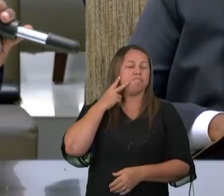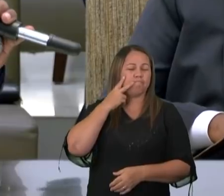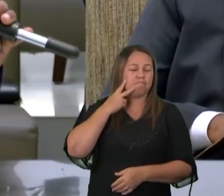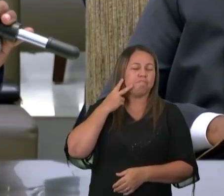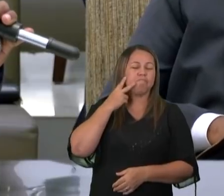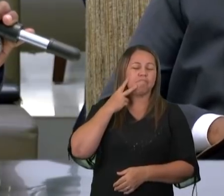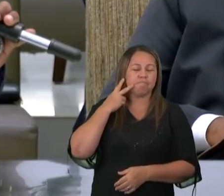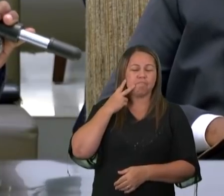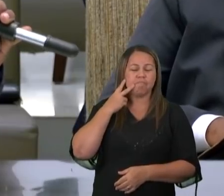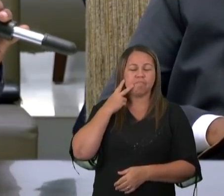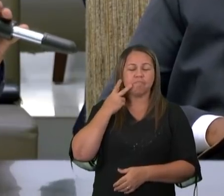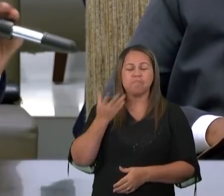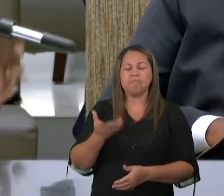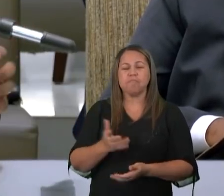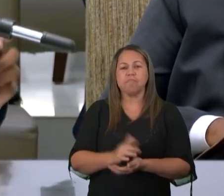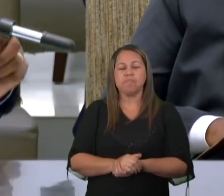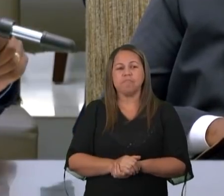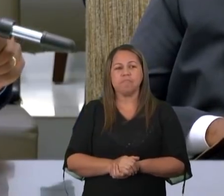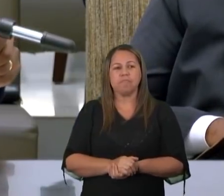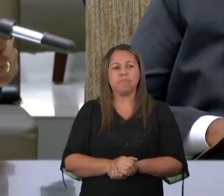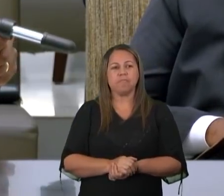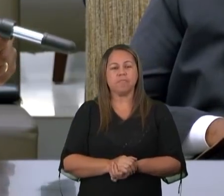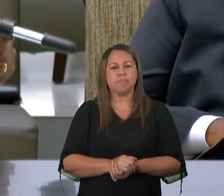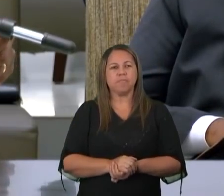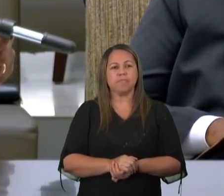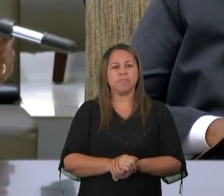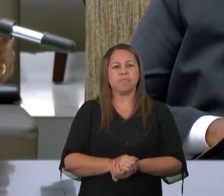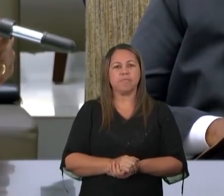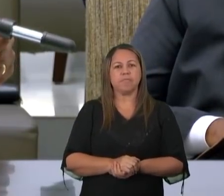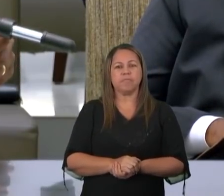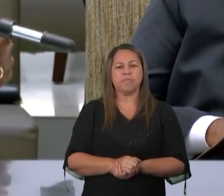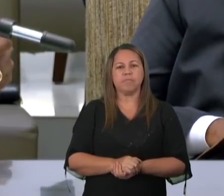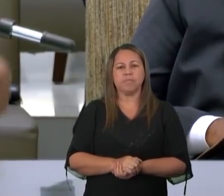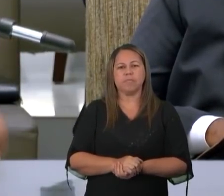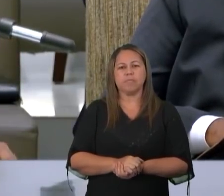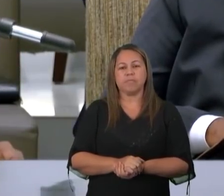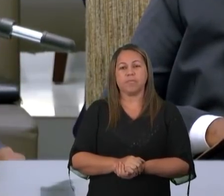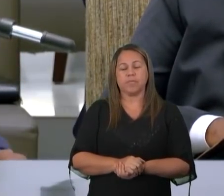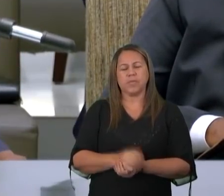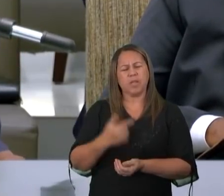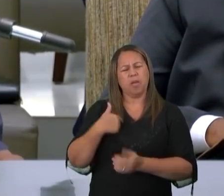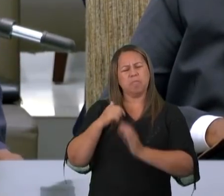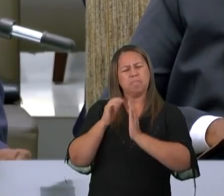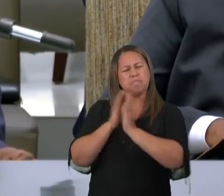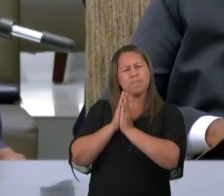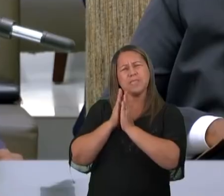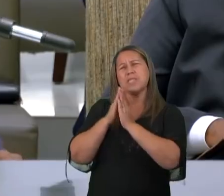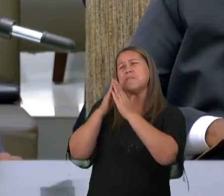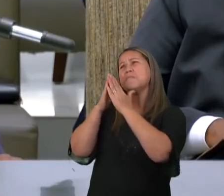oportunidade de trazer uma palavra para a igreja, pedi a Deus algo, e